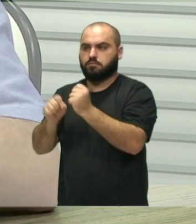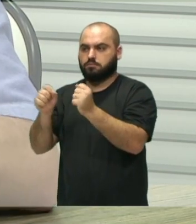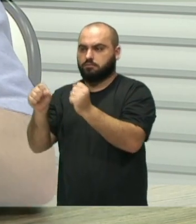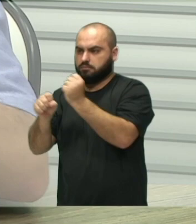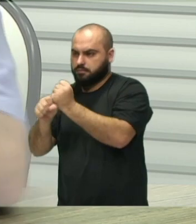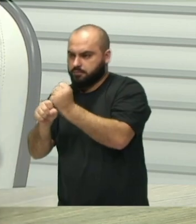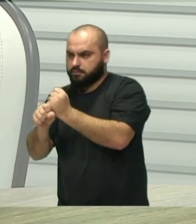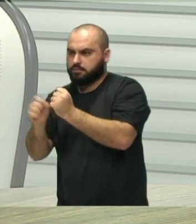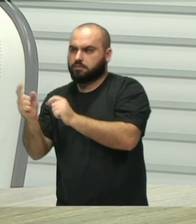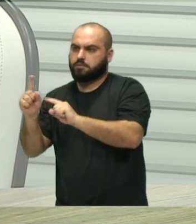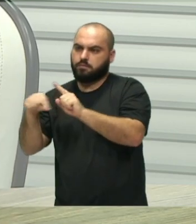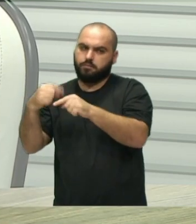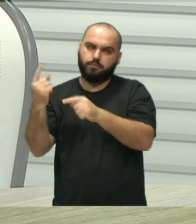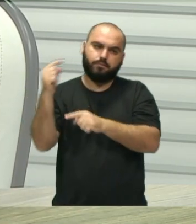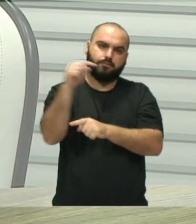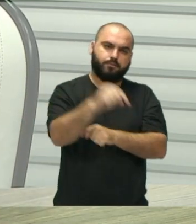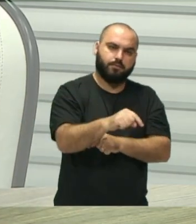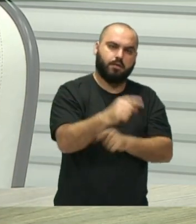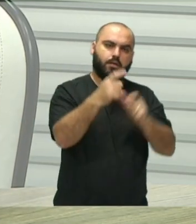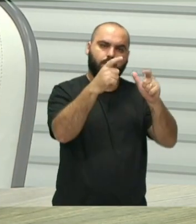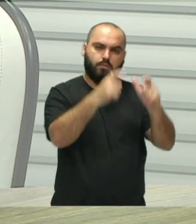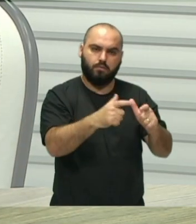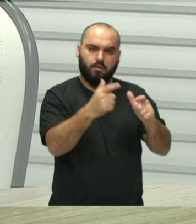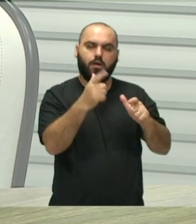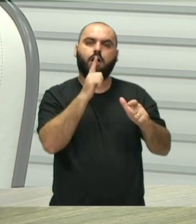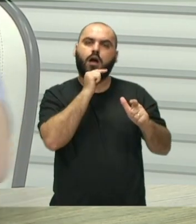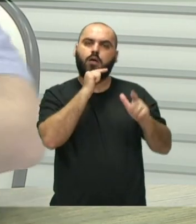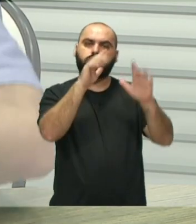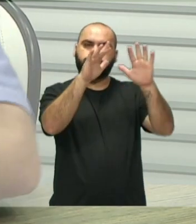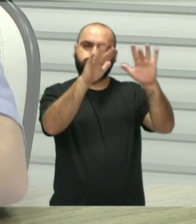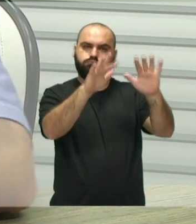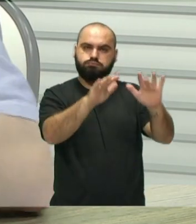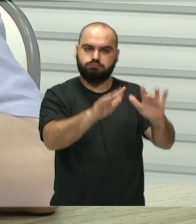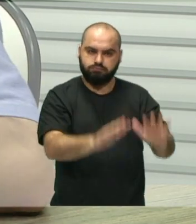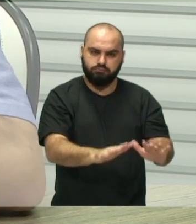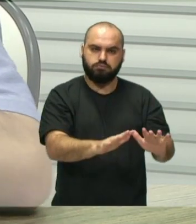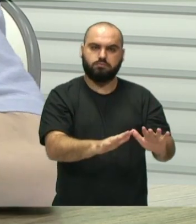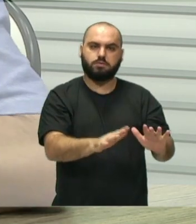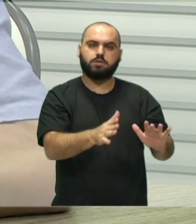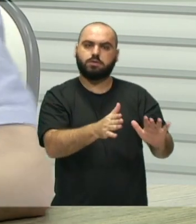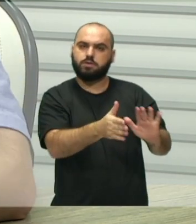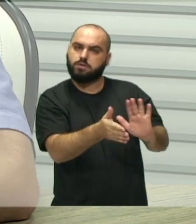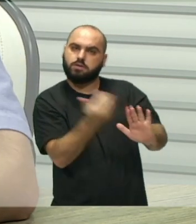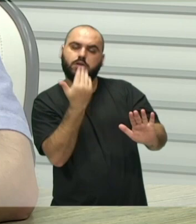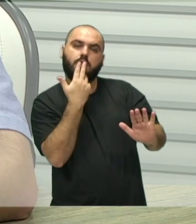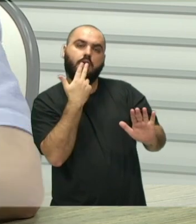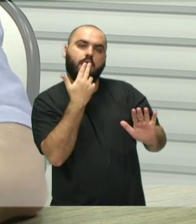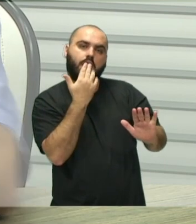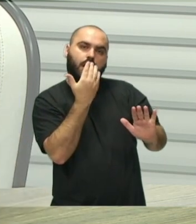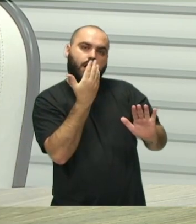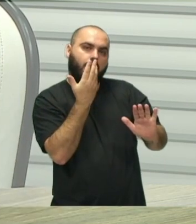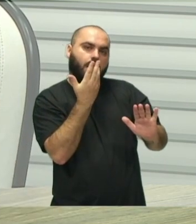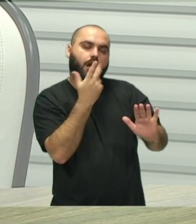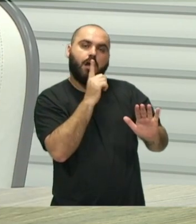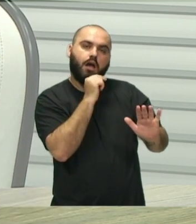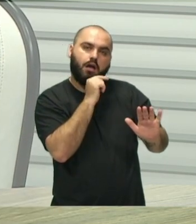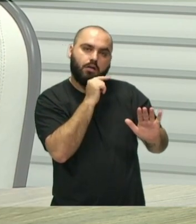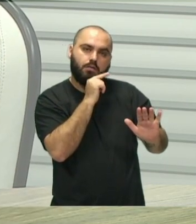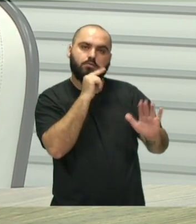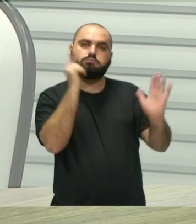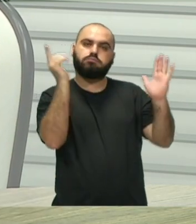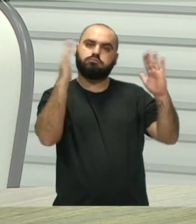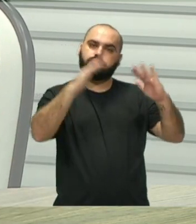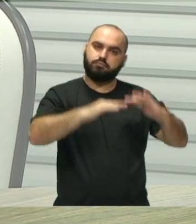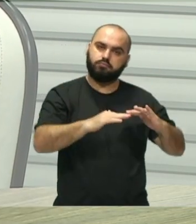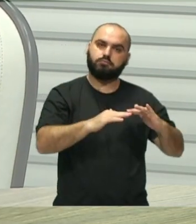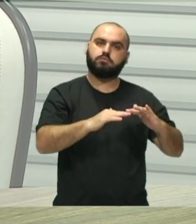é tampado, ele vai até o lugar, daí ele é submergido, depois se tira a água de dentro dele e depois se cobre o túnel